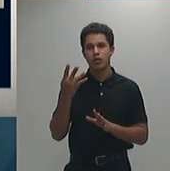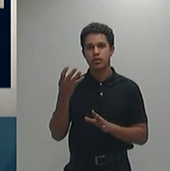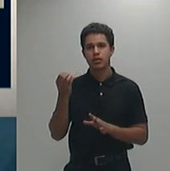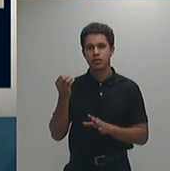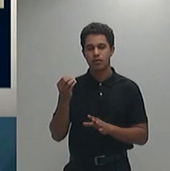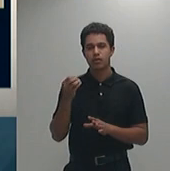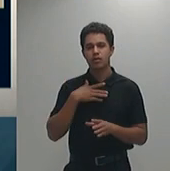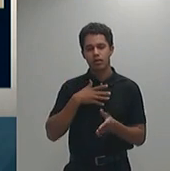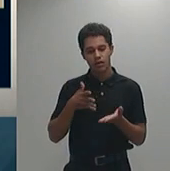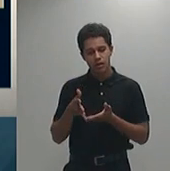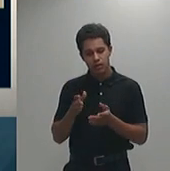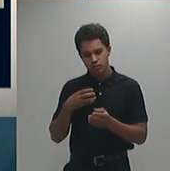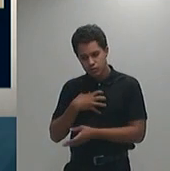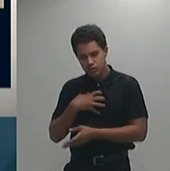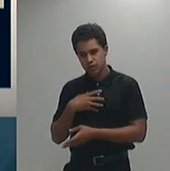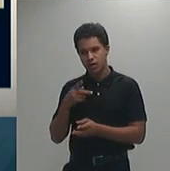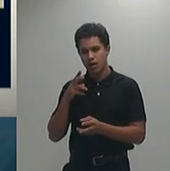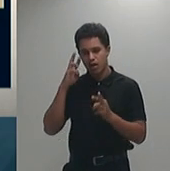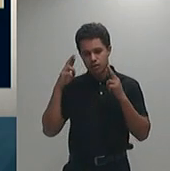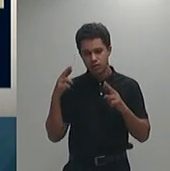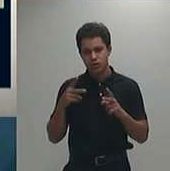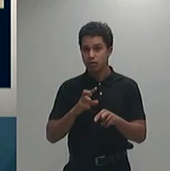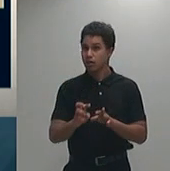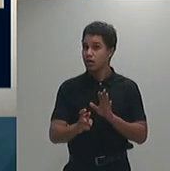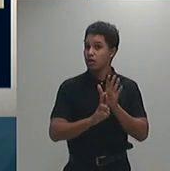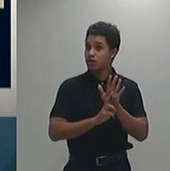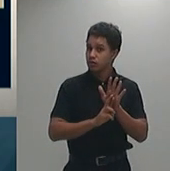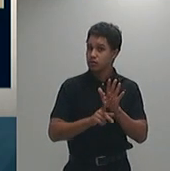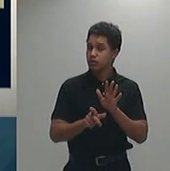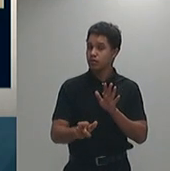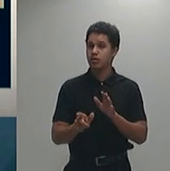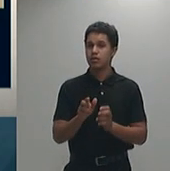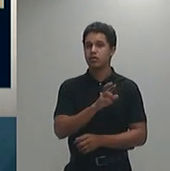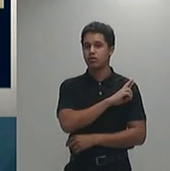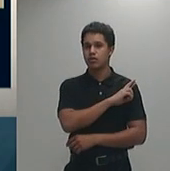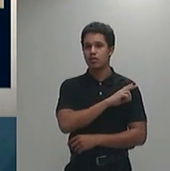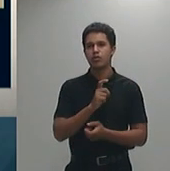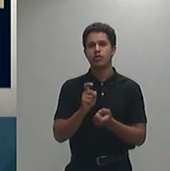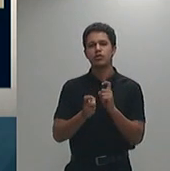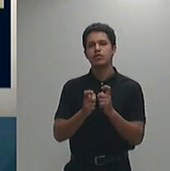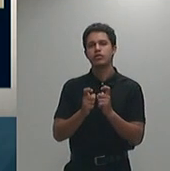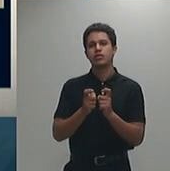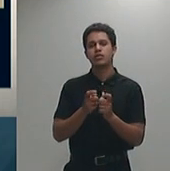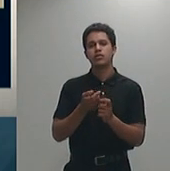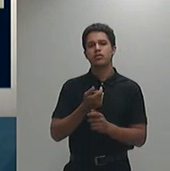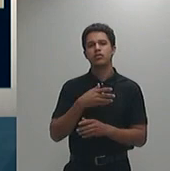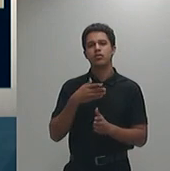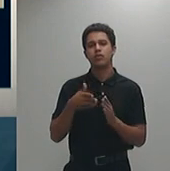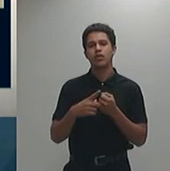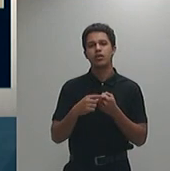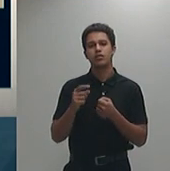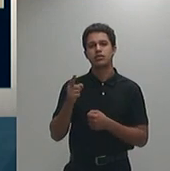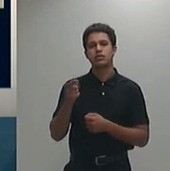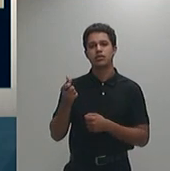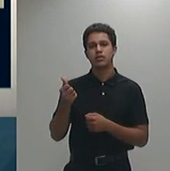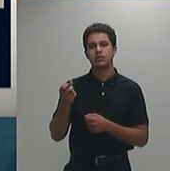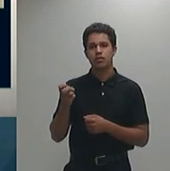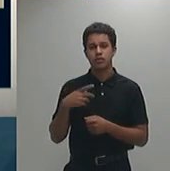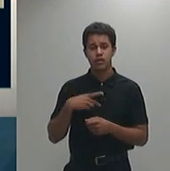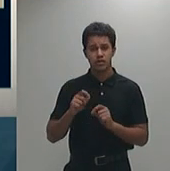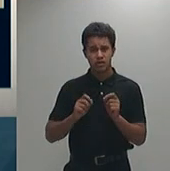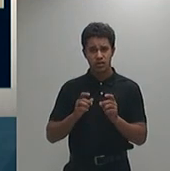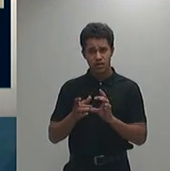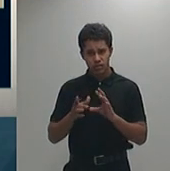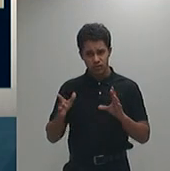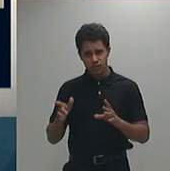pormenorizada a respeito da responsabilização dos administradores em seu artigo 159 o qual de acordo com a autorizada doutrina e com